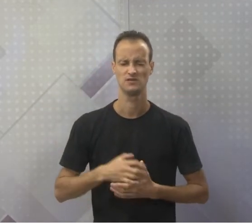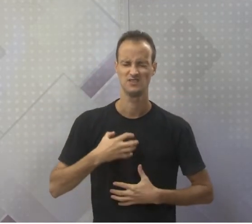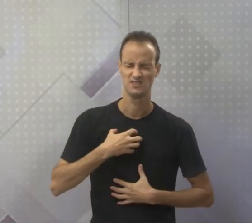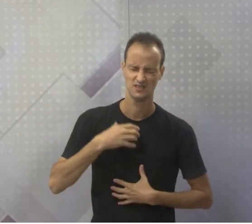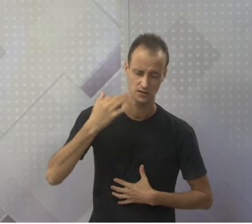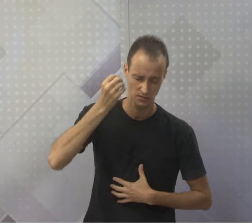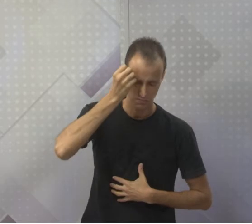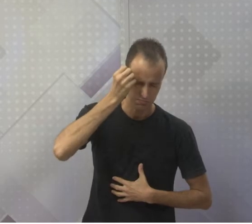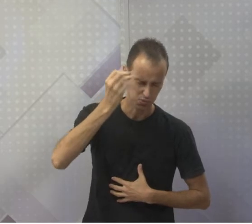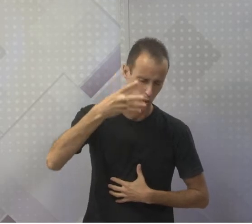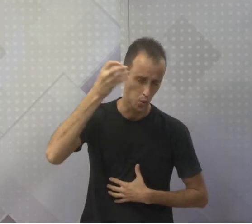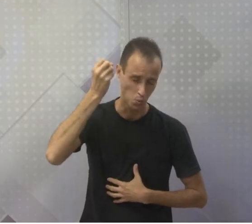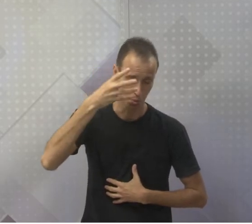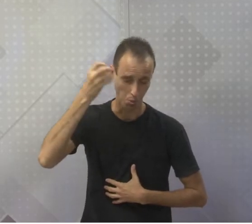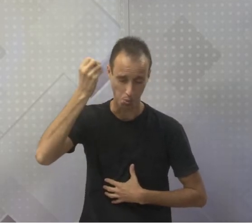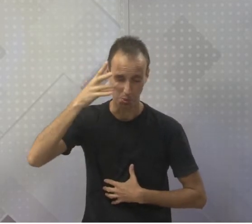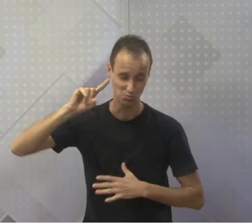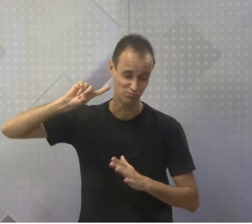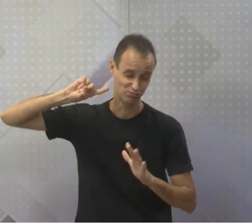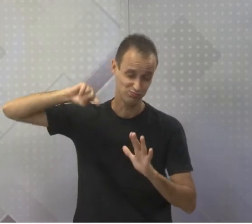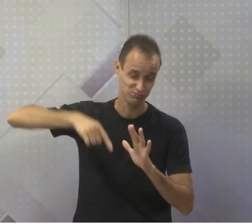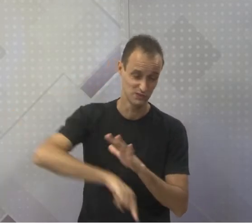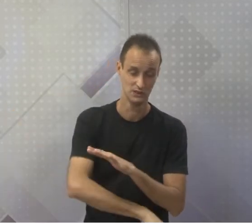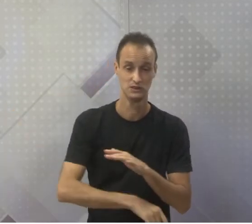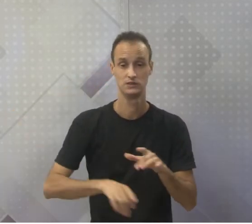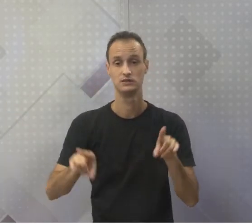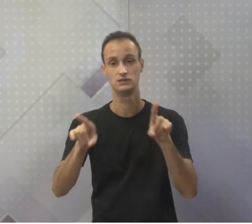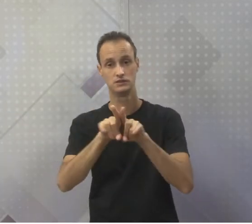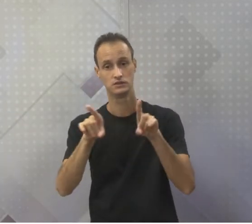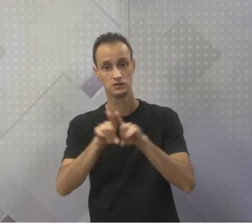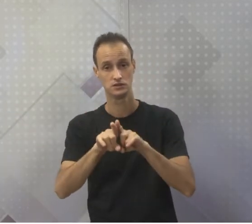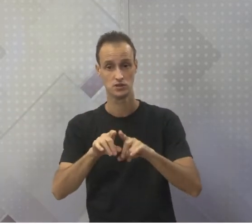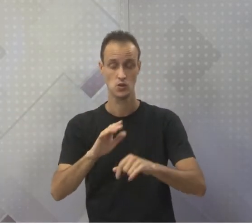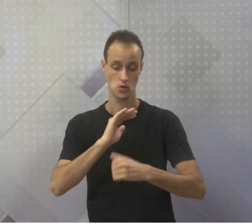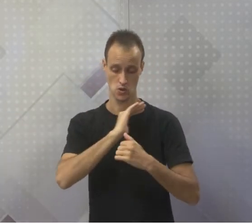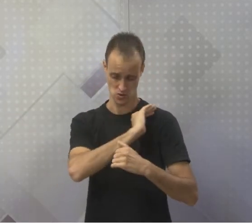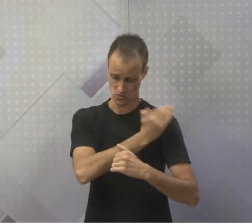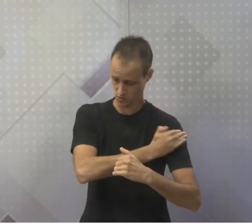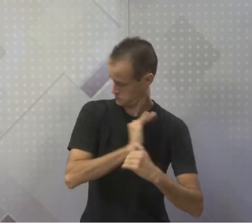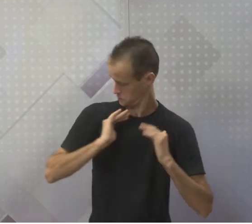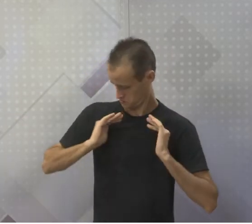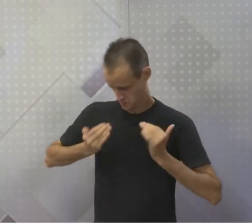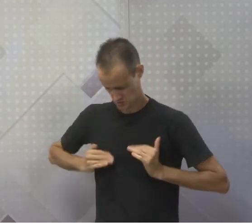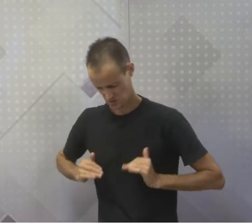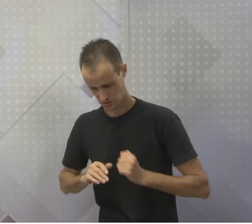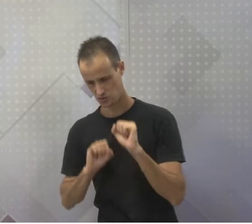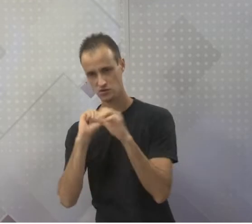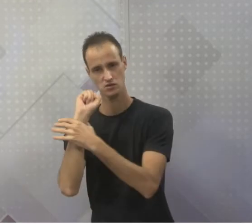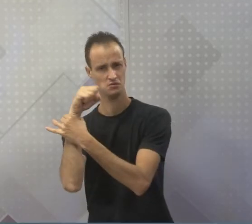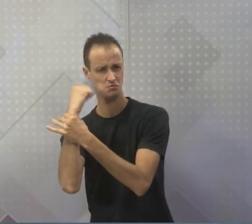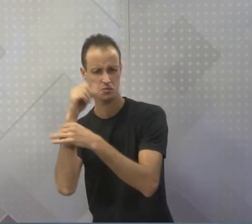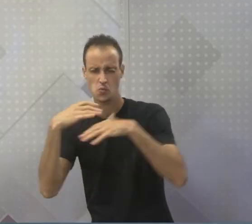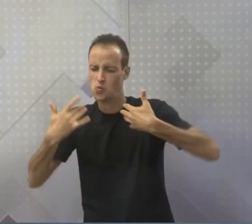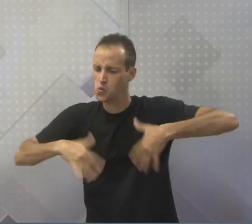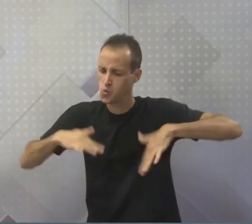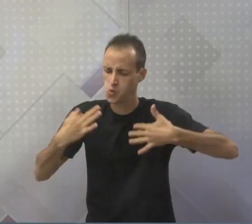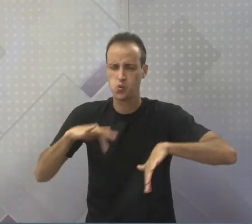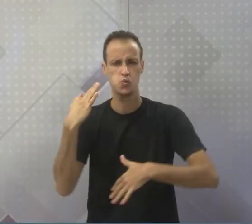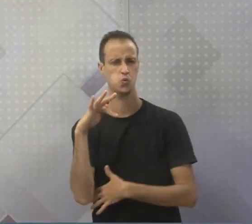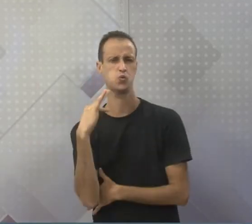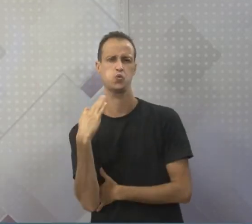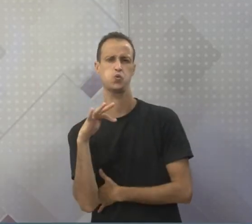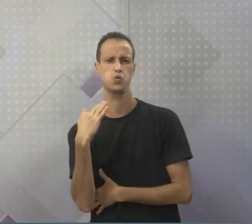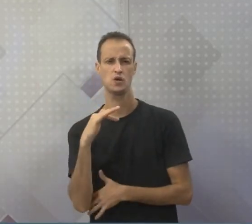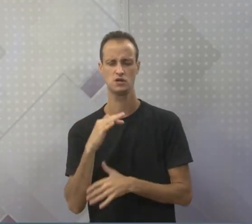dores de cabeça muito intensas e também dores musculares e nas articulações.